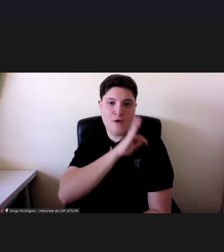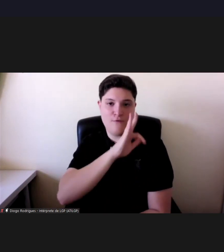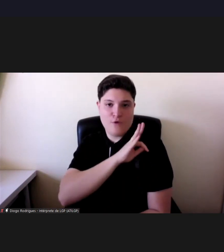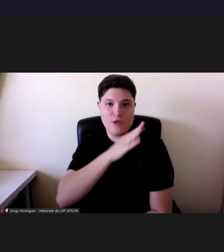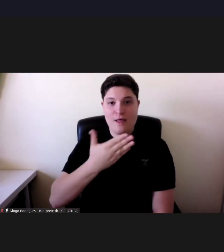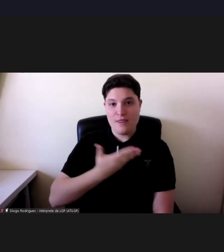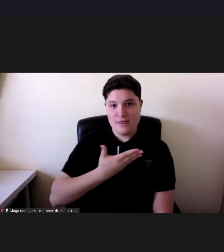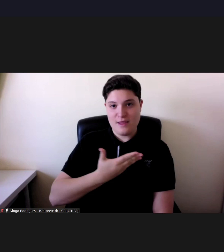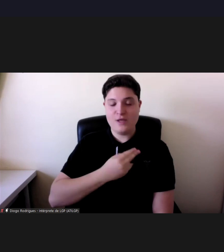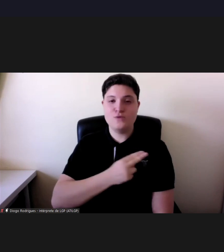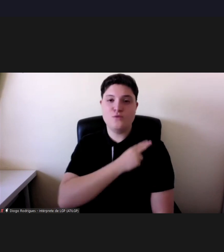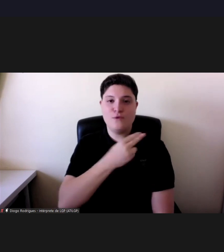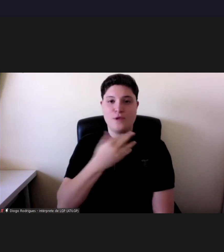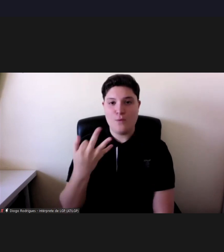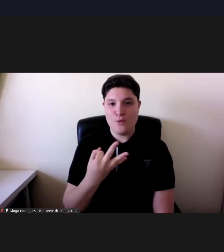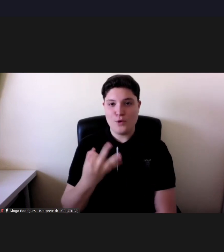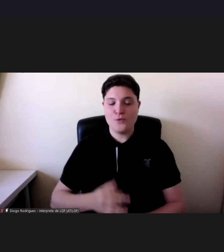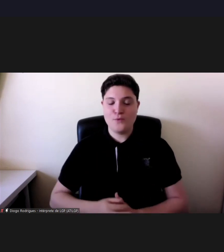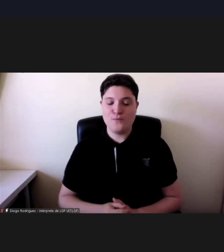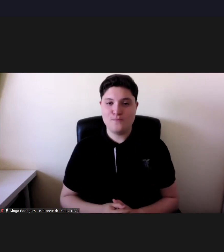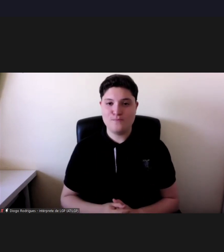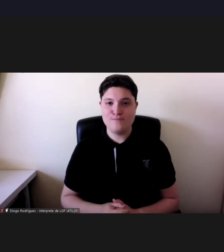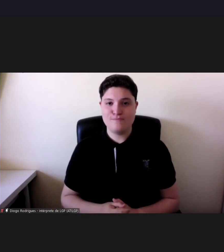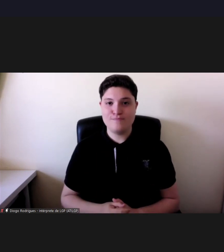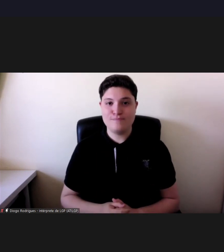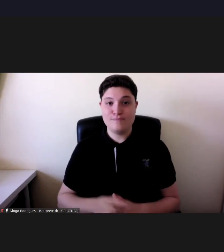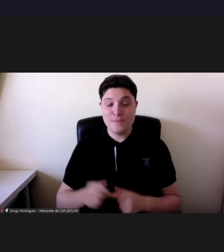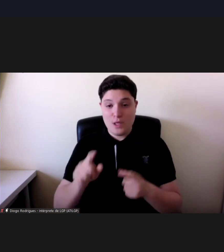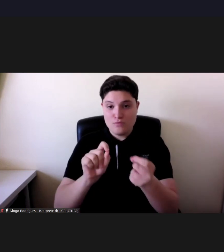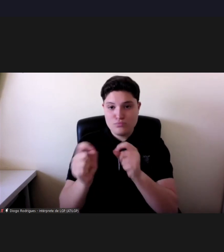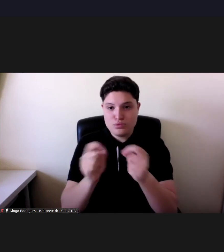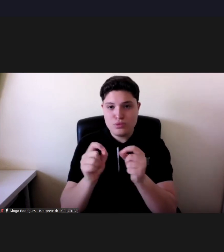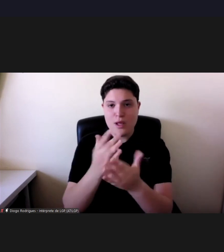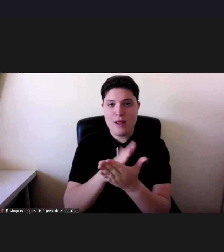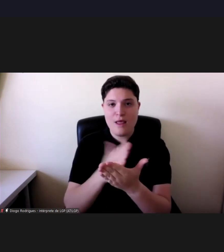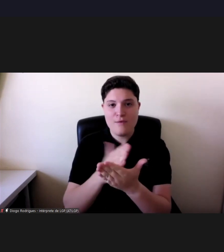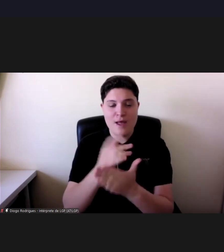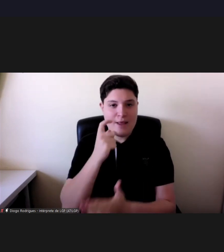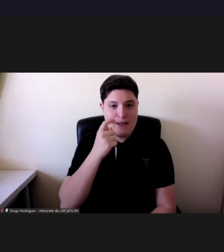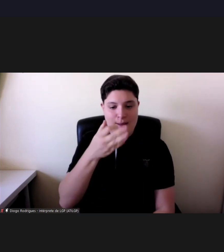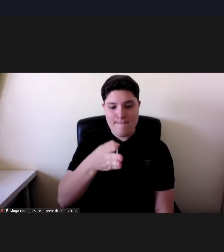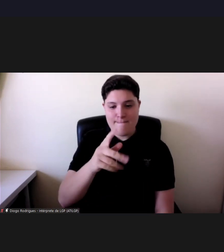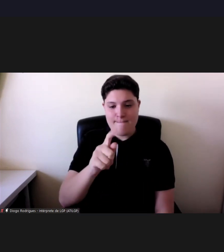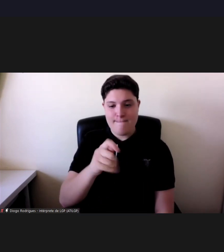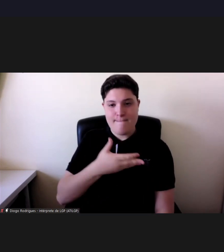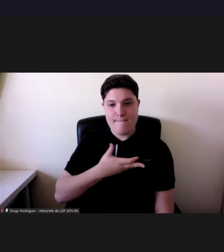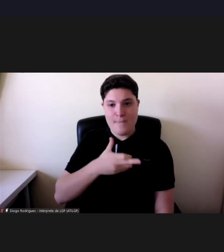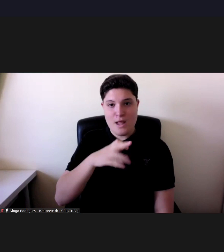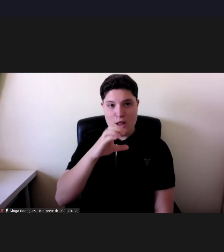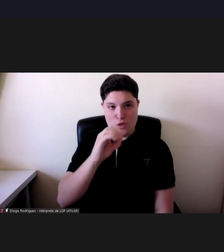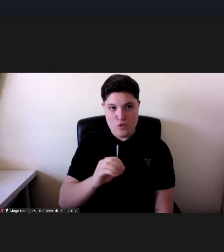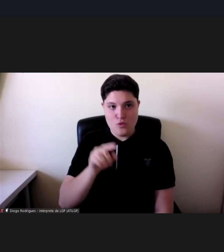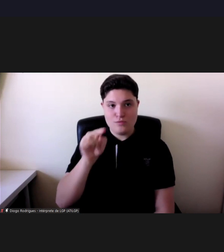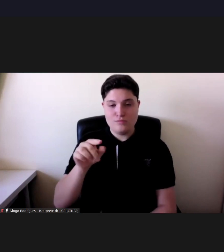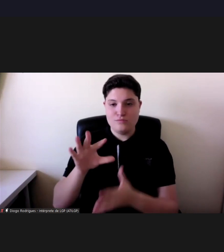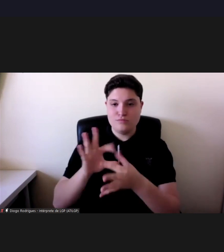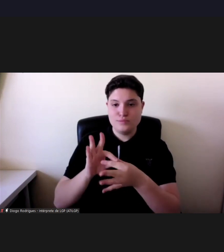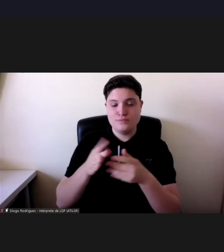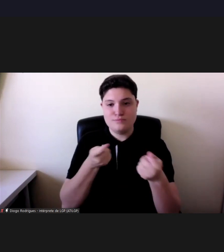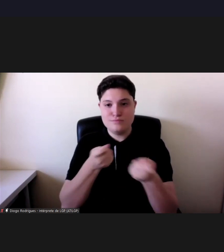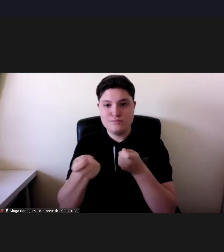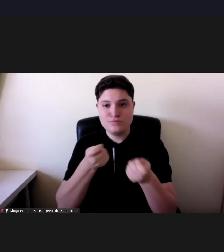da Universidade do Porto. O debate será moderado por Pedro Folgado, assessor do Conselho de Administração